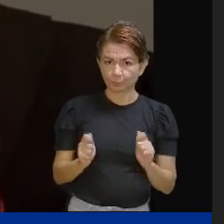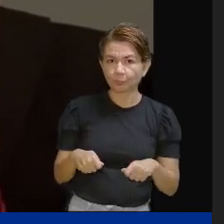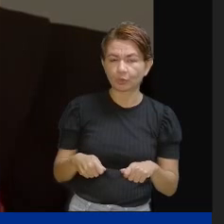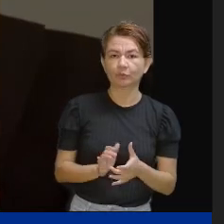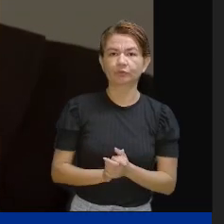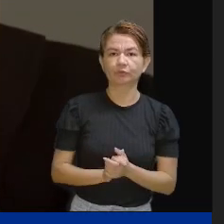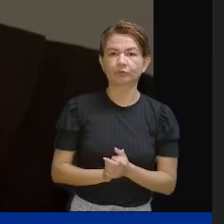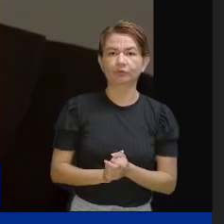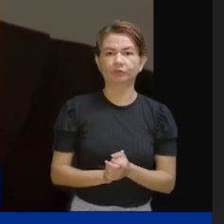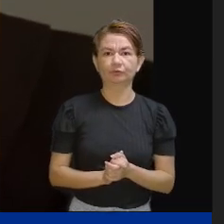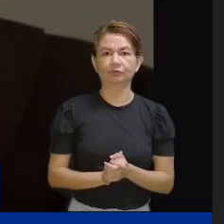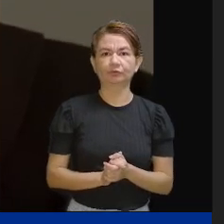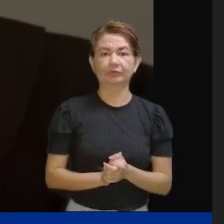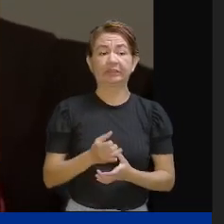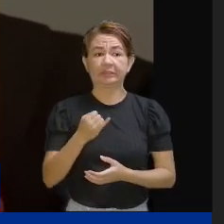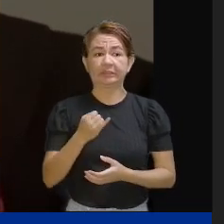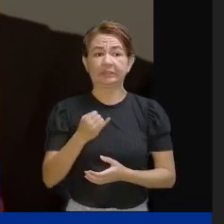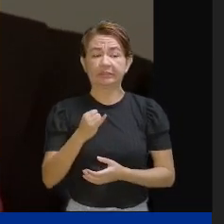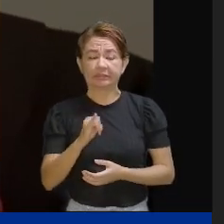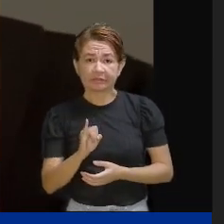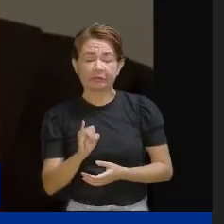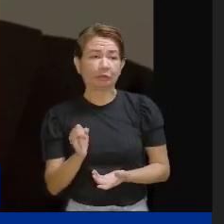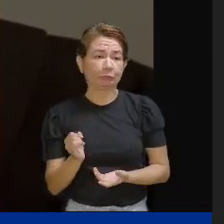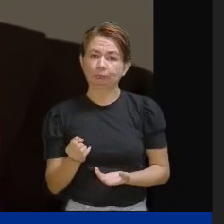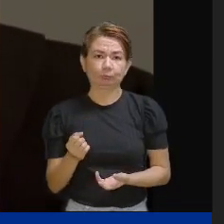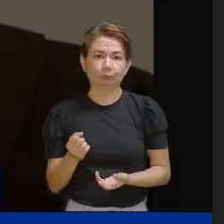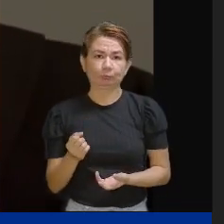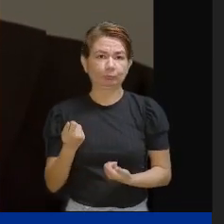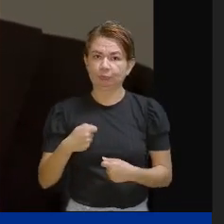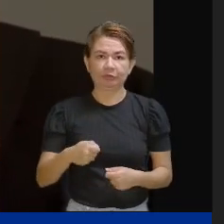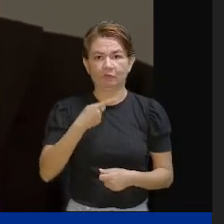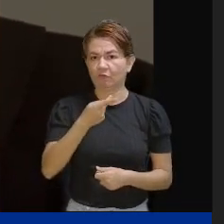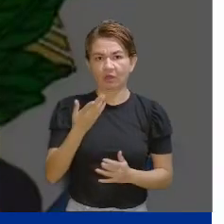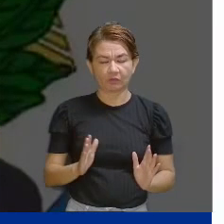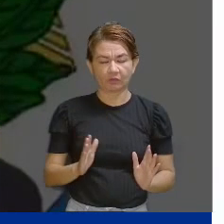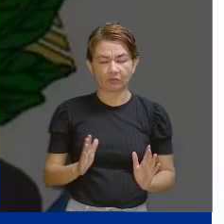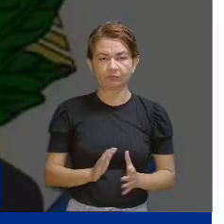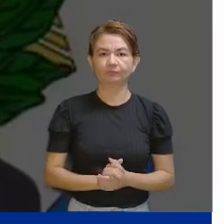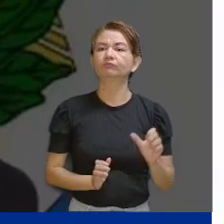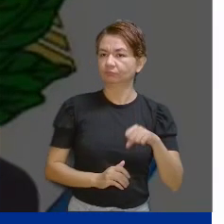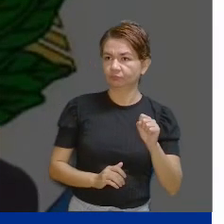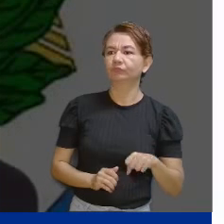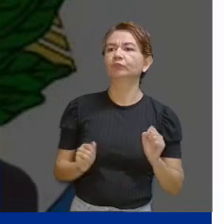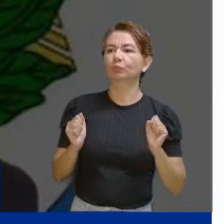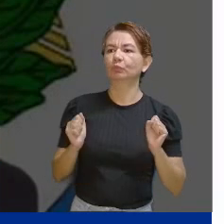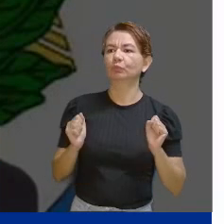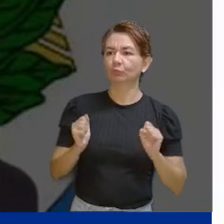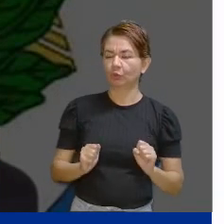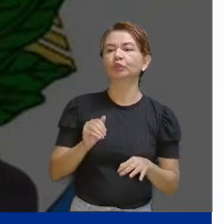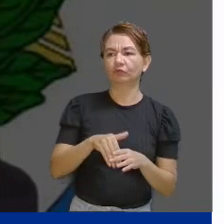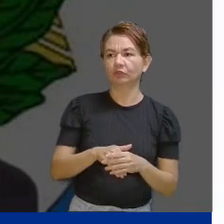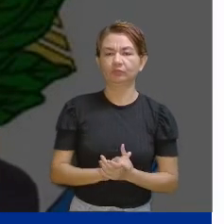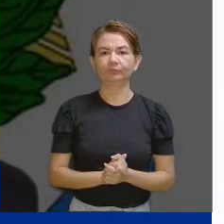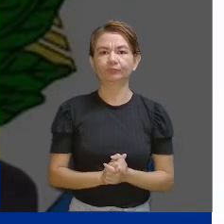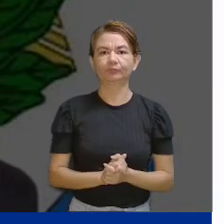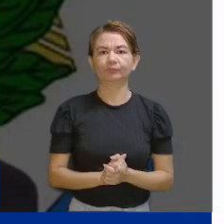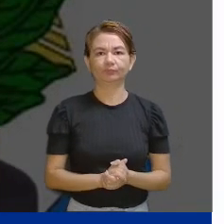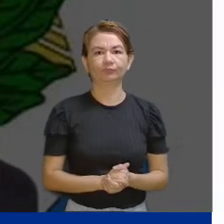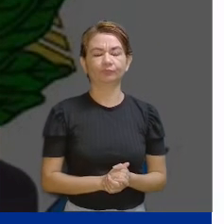eu declinaria da sustentação, só se fosse possível, por favor. Sim, sim. Provimento,